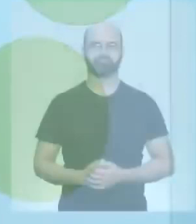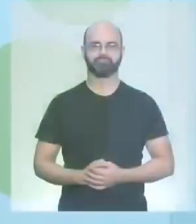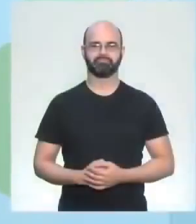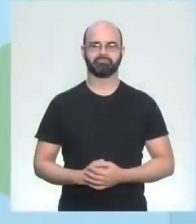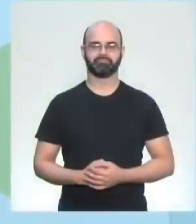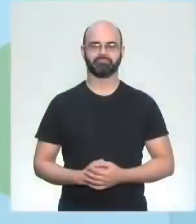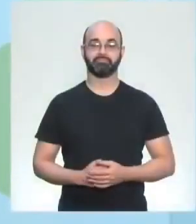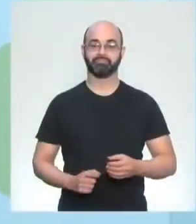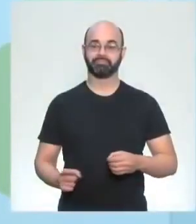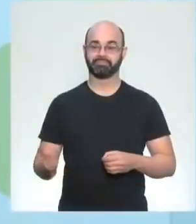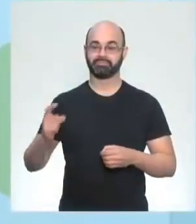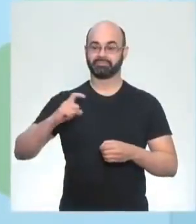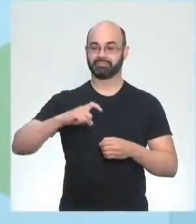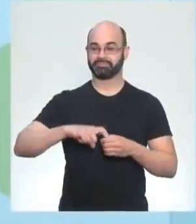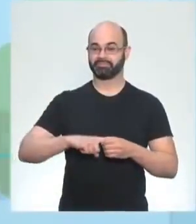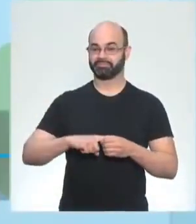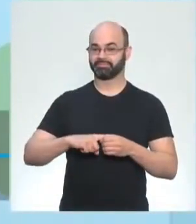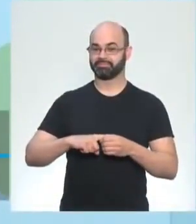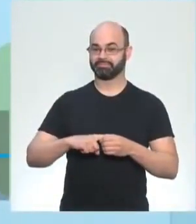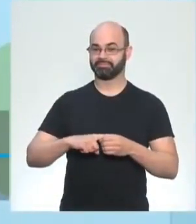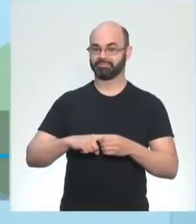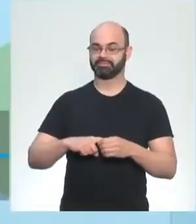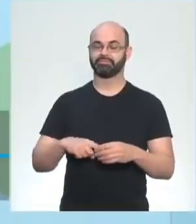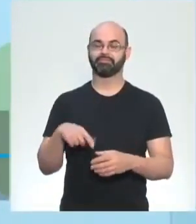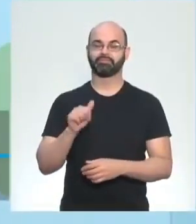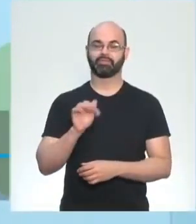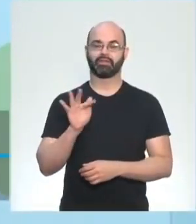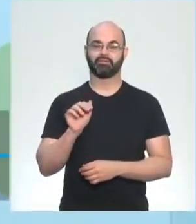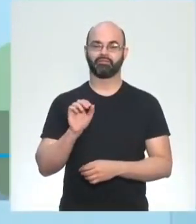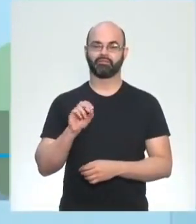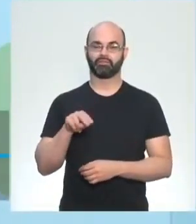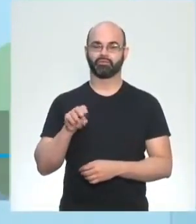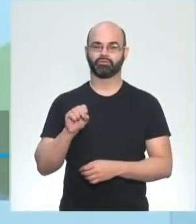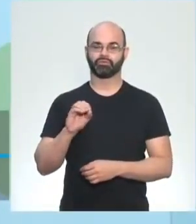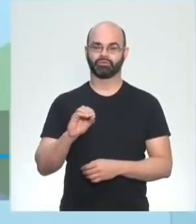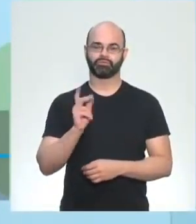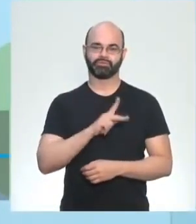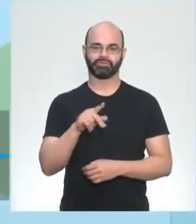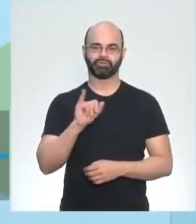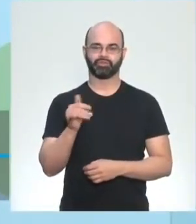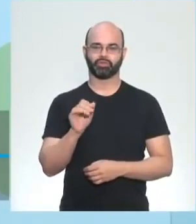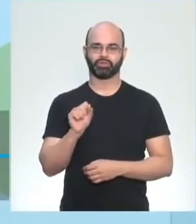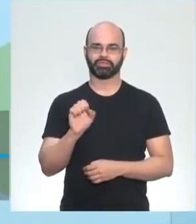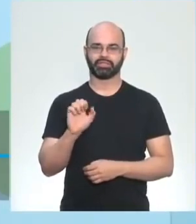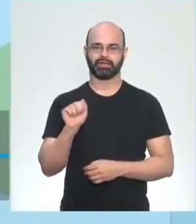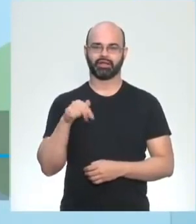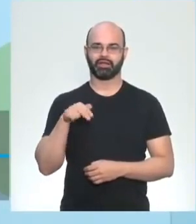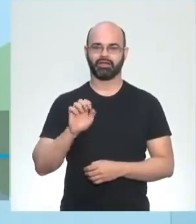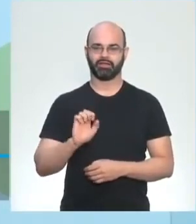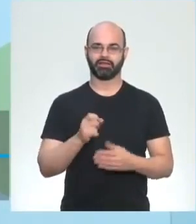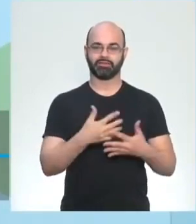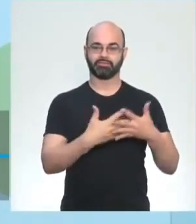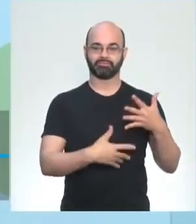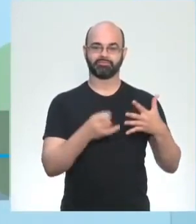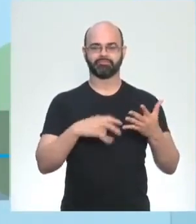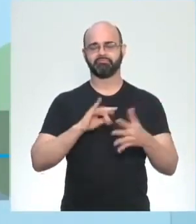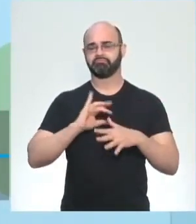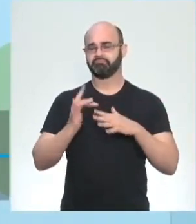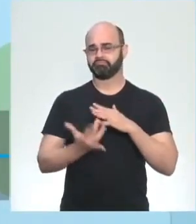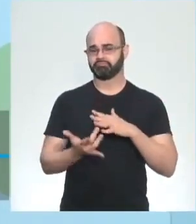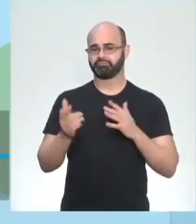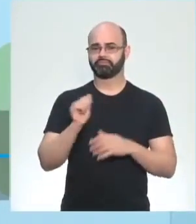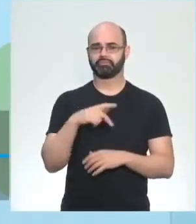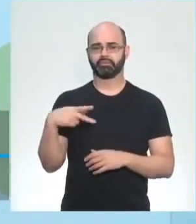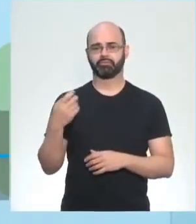Voltamos aqui, Silene. Eu separei a resposta do Afonso, que está lá com a professora Josiane. Ele diz que redes sociais,